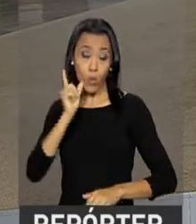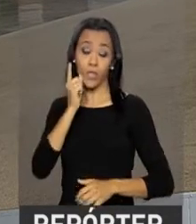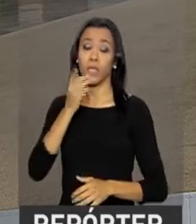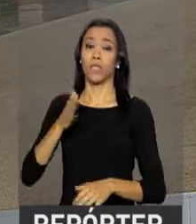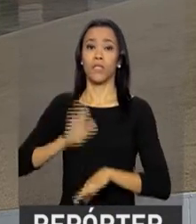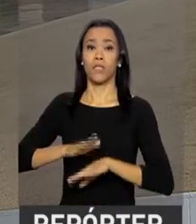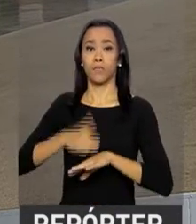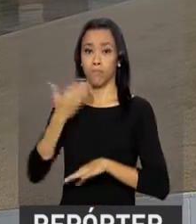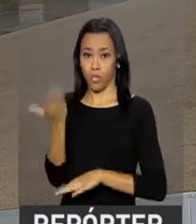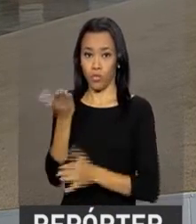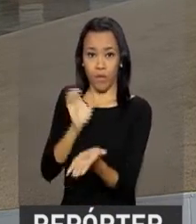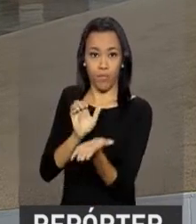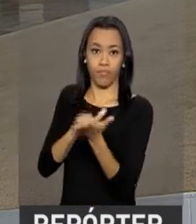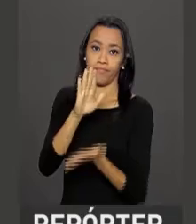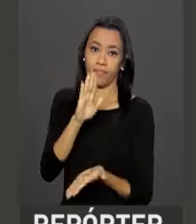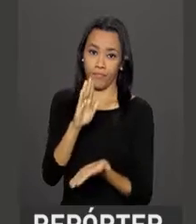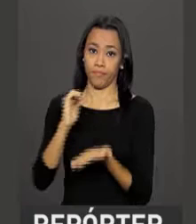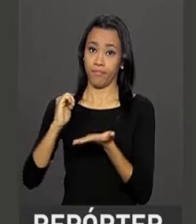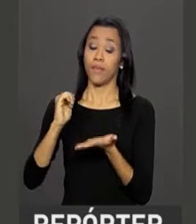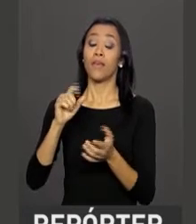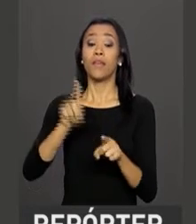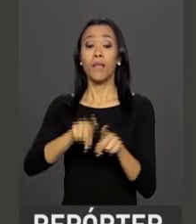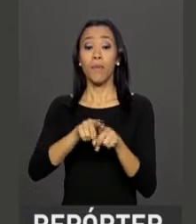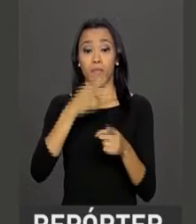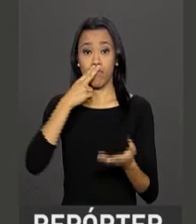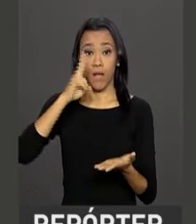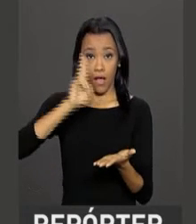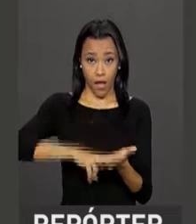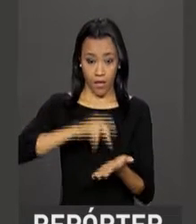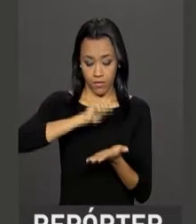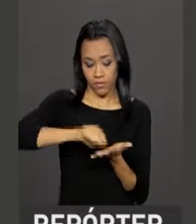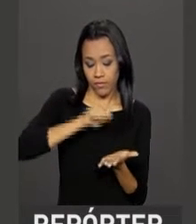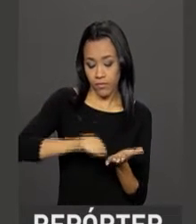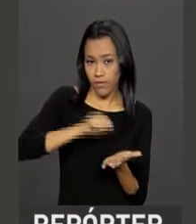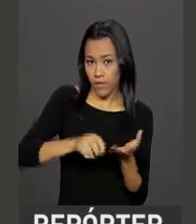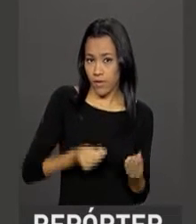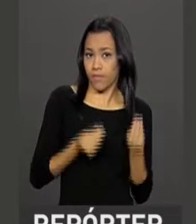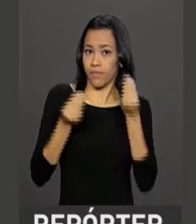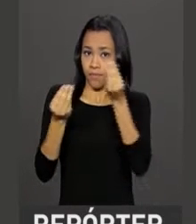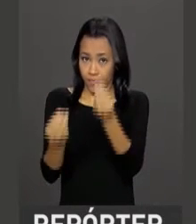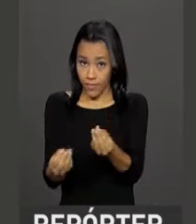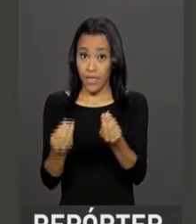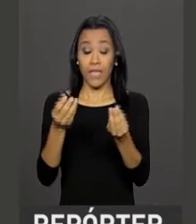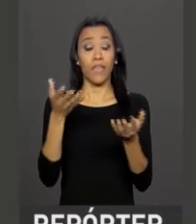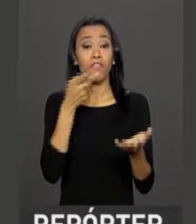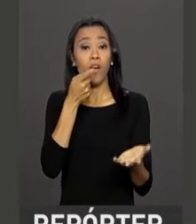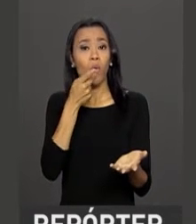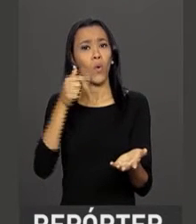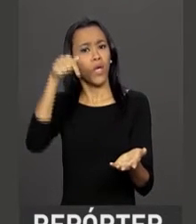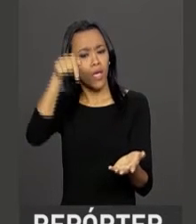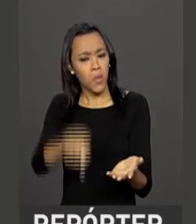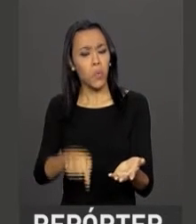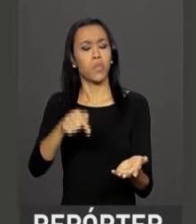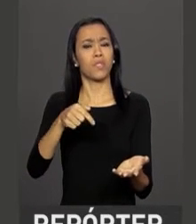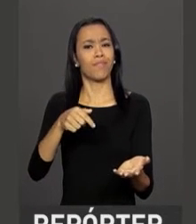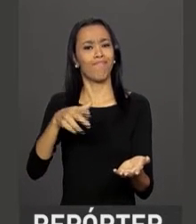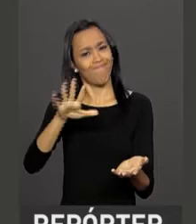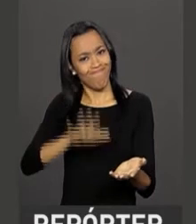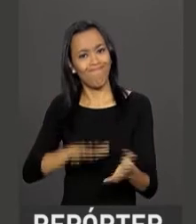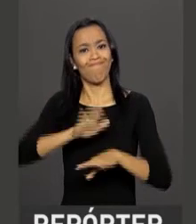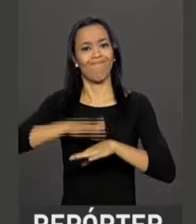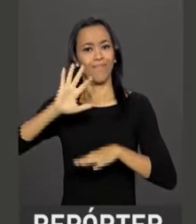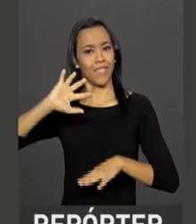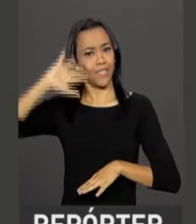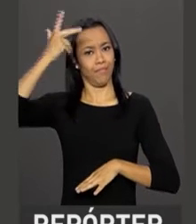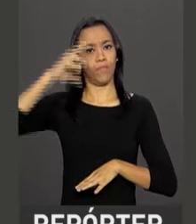em carta enviada ao presidente em exercício, Henrique Eduardo Alves afirma que o momento nacional exige atitudes pessoais em prol